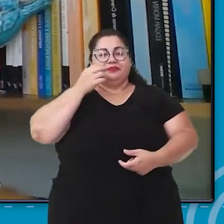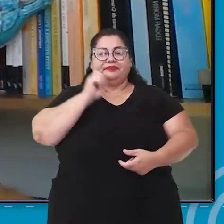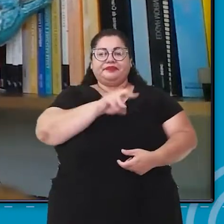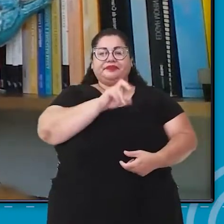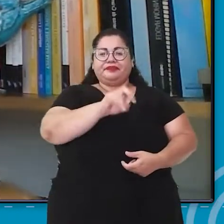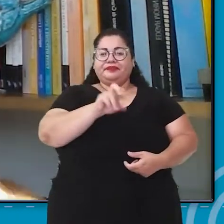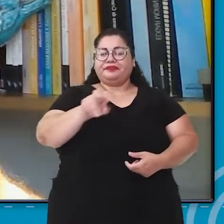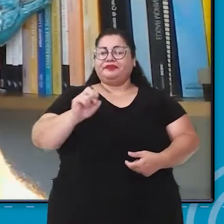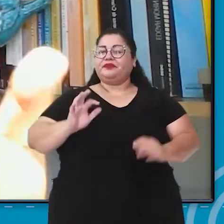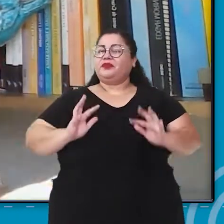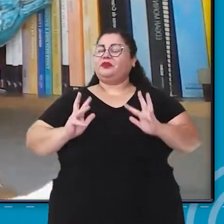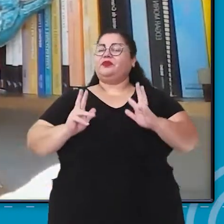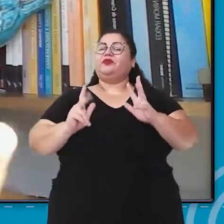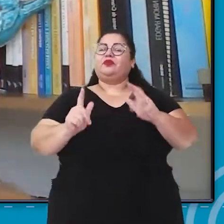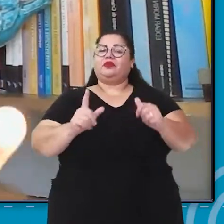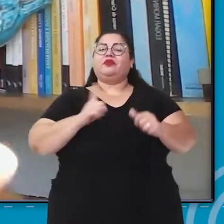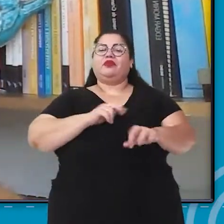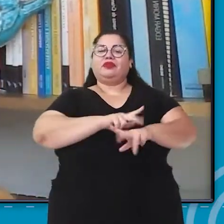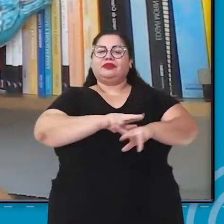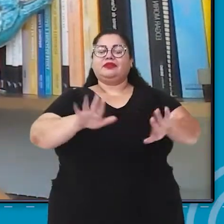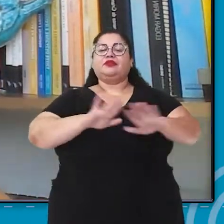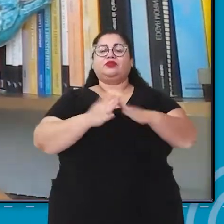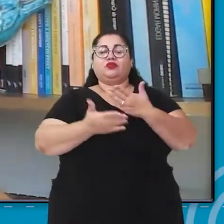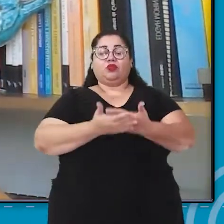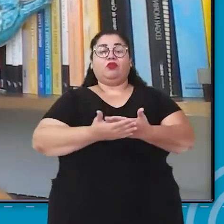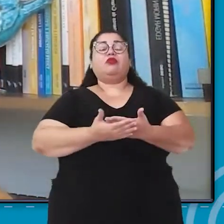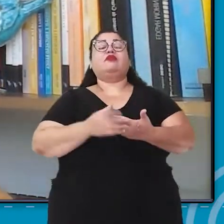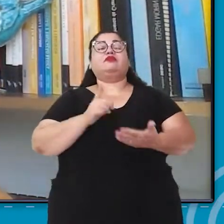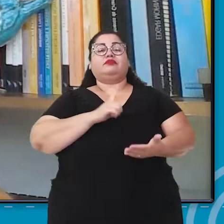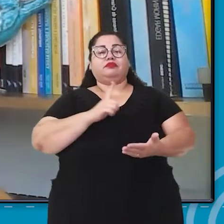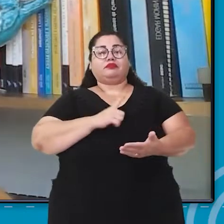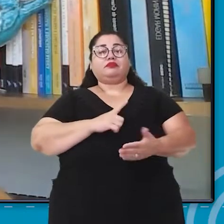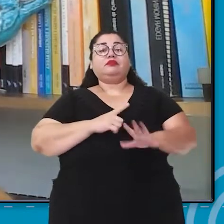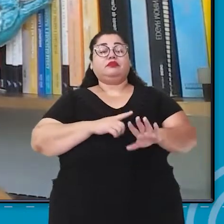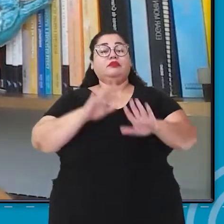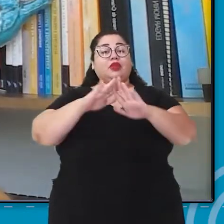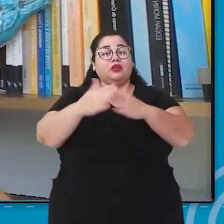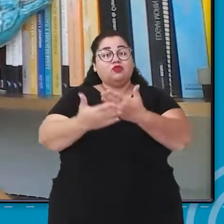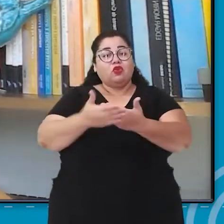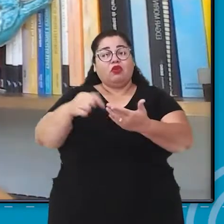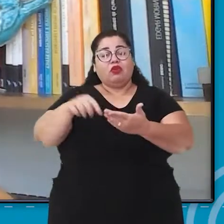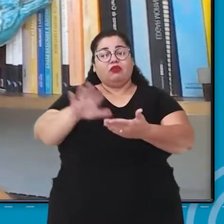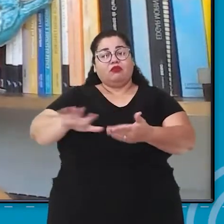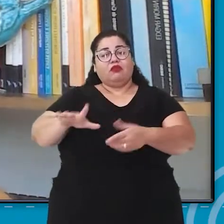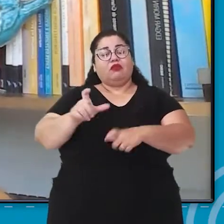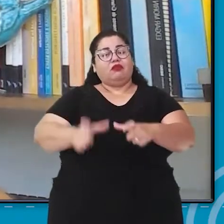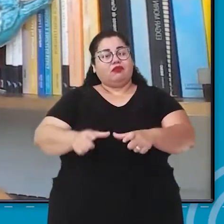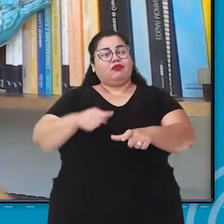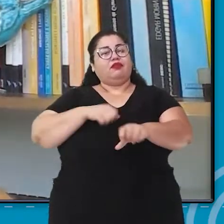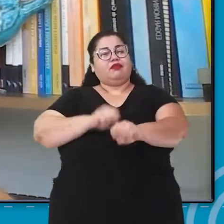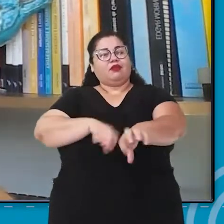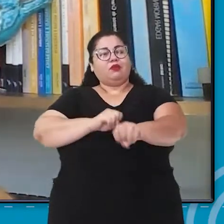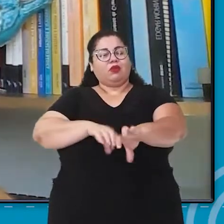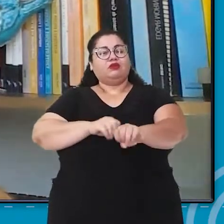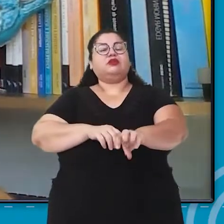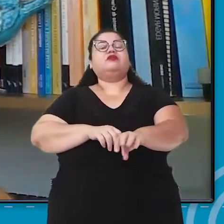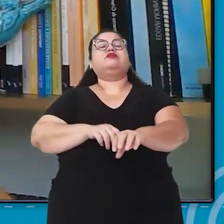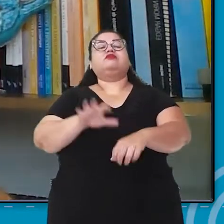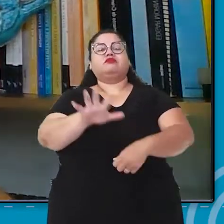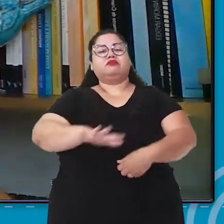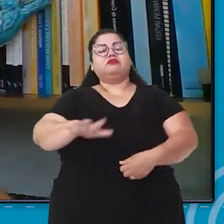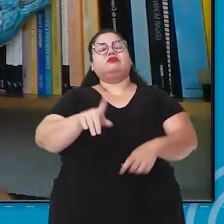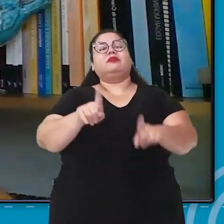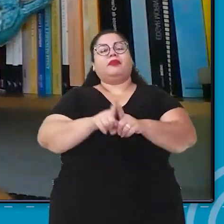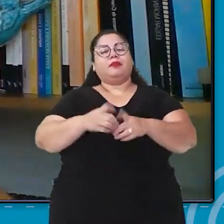vivenciado e presenciado que existem escolas. Então, a escola, além de ser um espaço de educação, ele é um